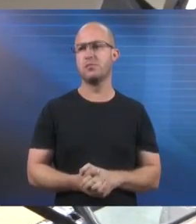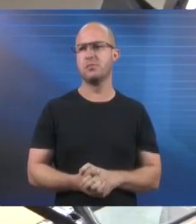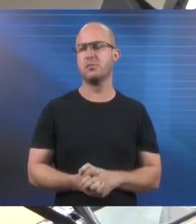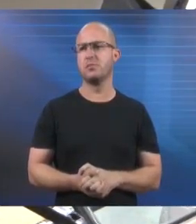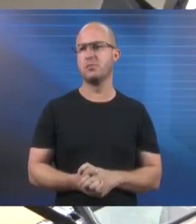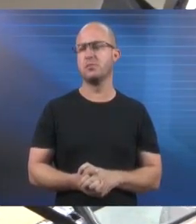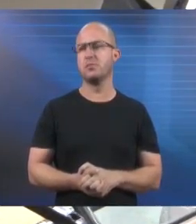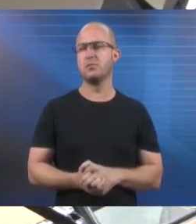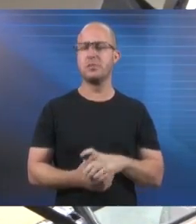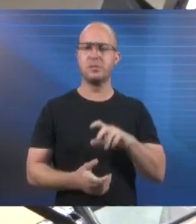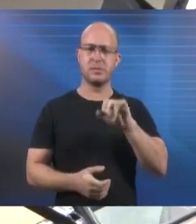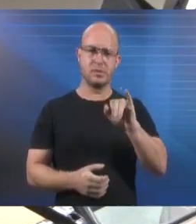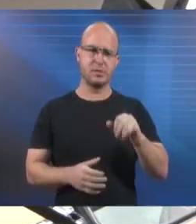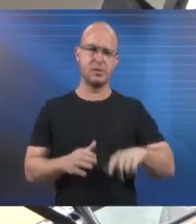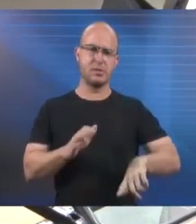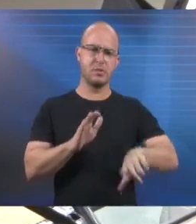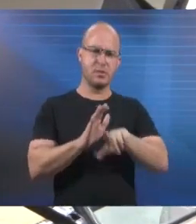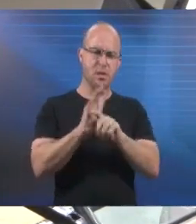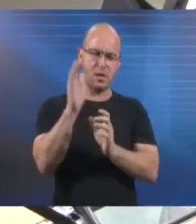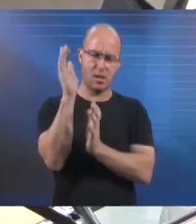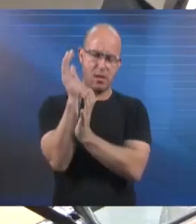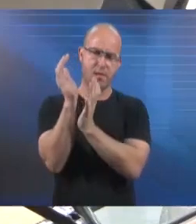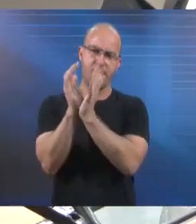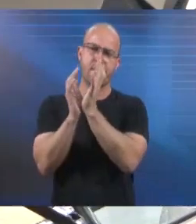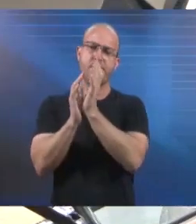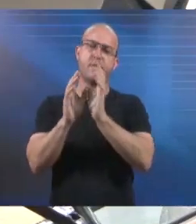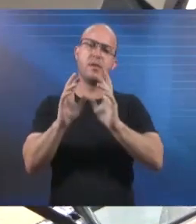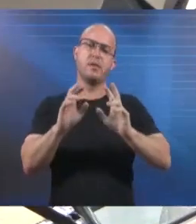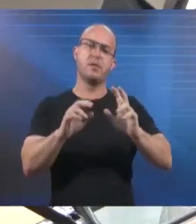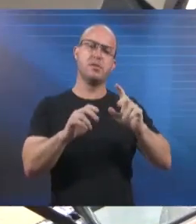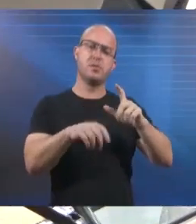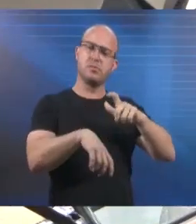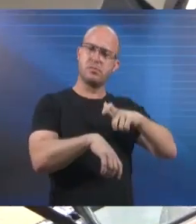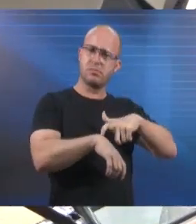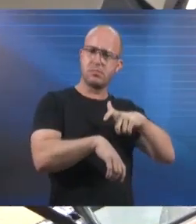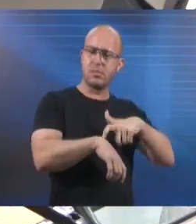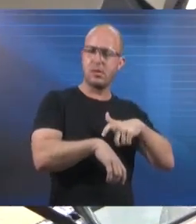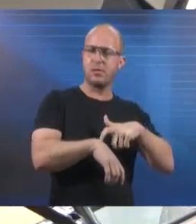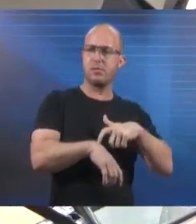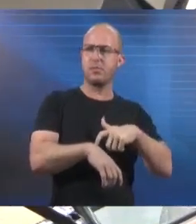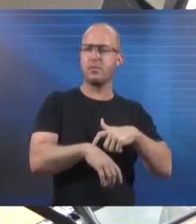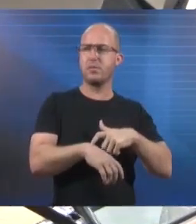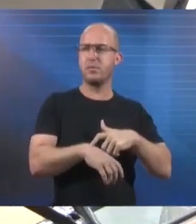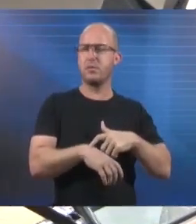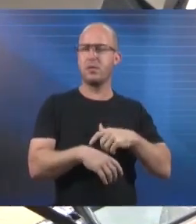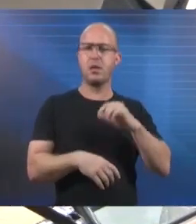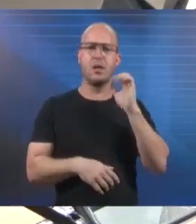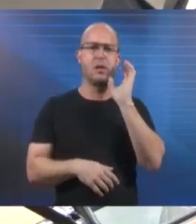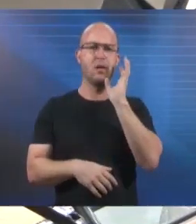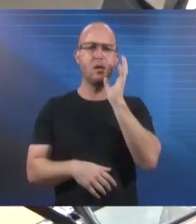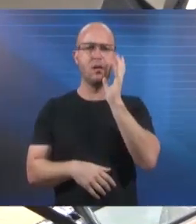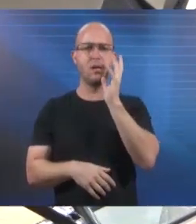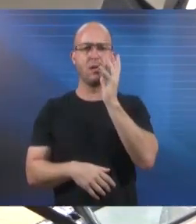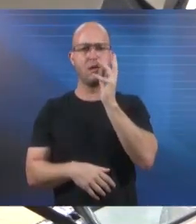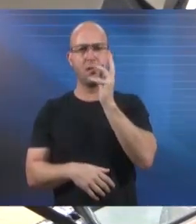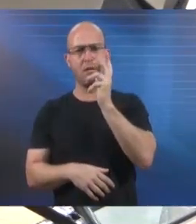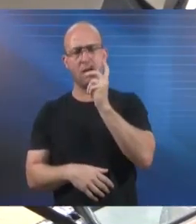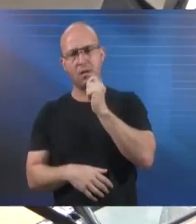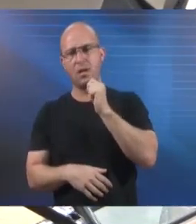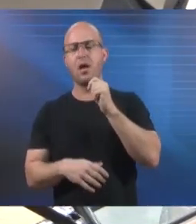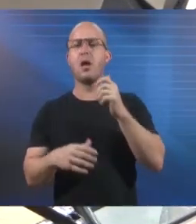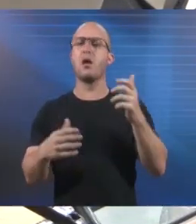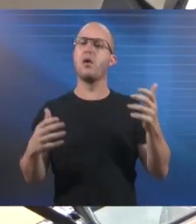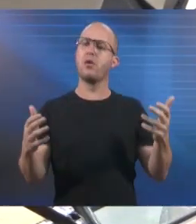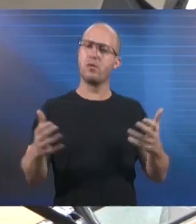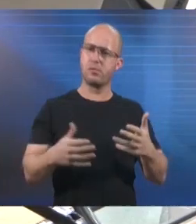legislação burocratiza muito se o tempo é excessivamente demorado Aí cabe o